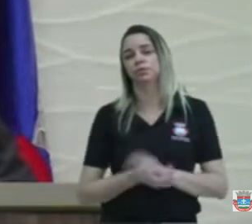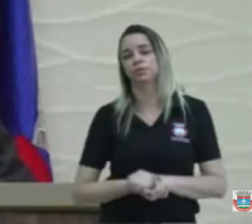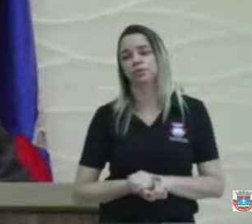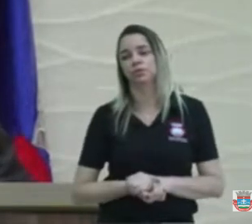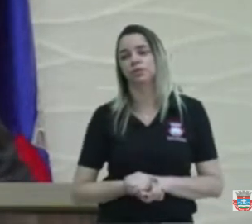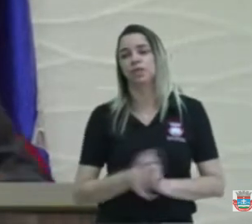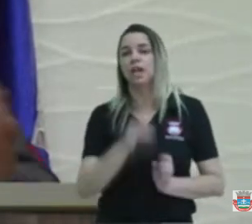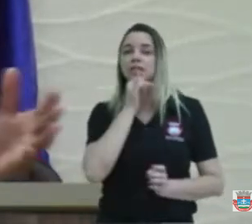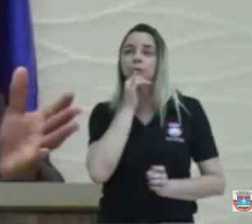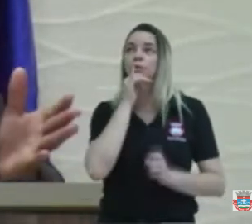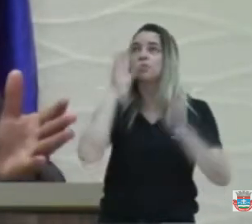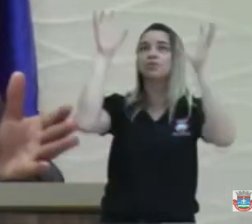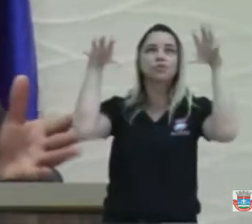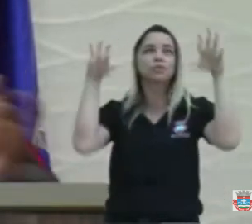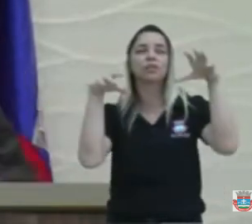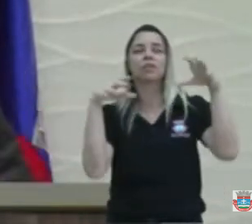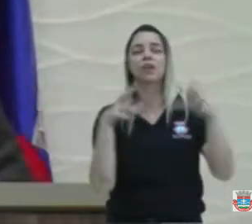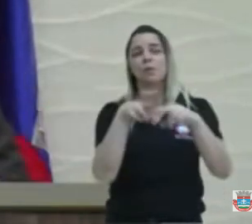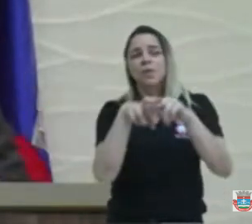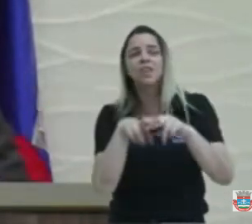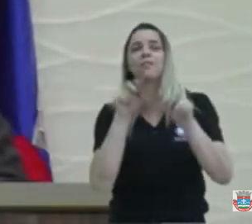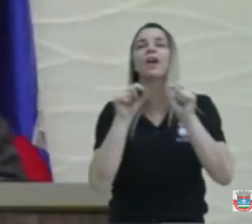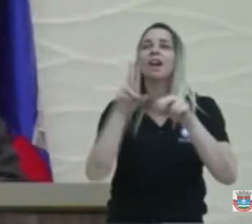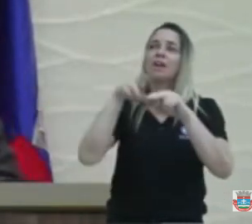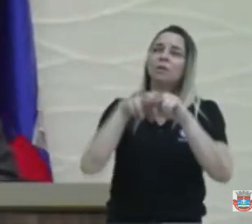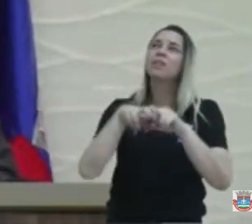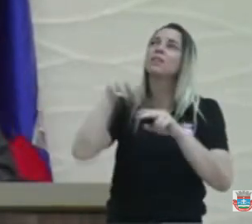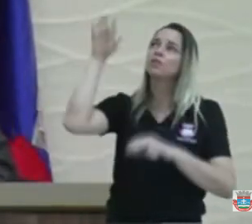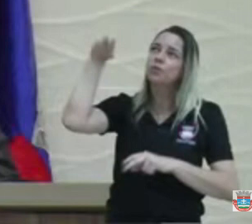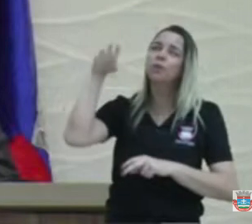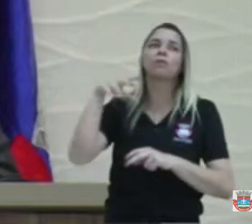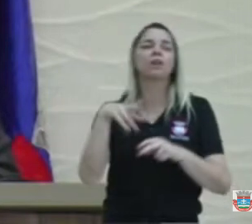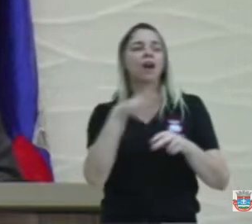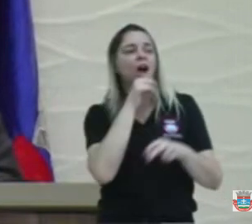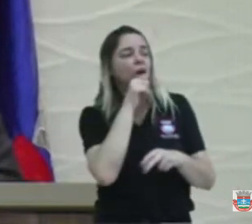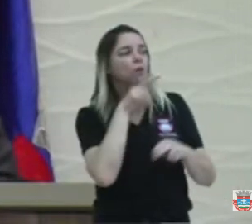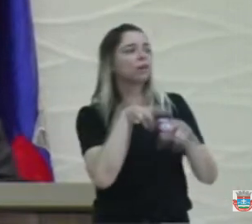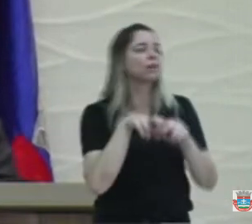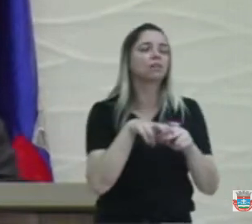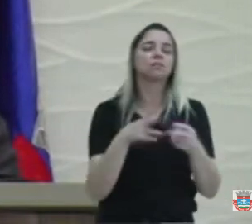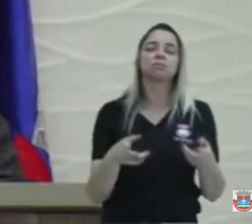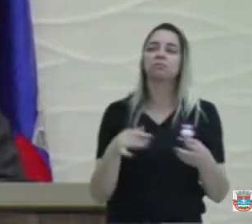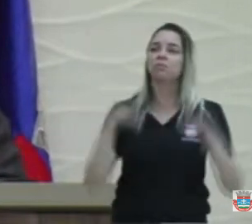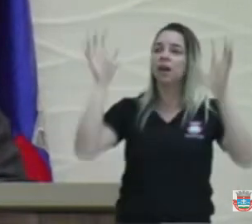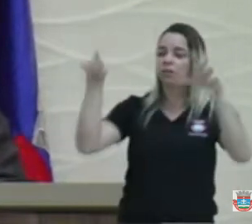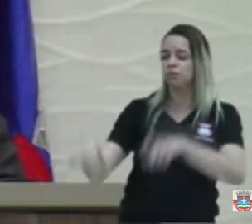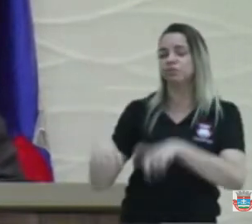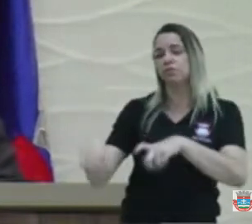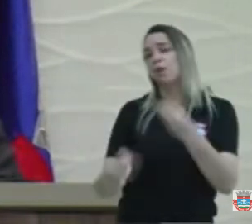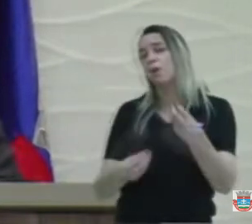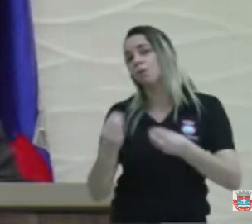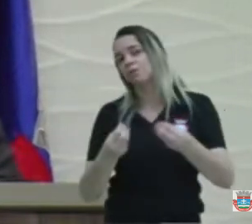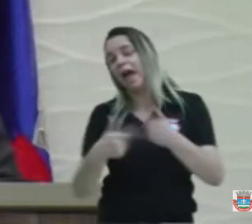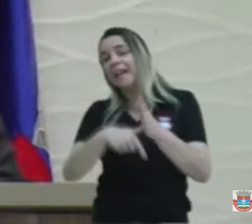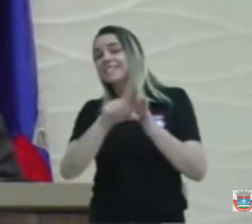está chovendo, não, está seca, tem um dinheiro para abastecer a zona rural, como tinha na gestão